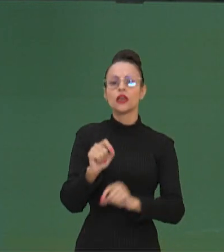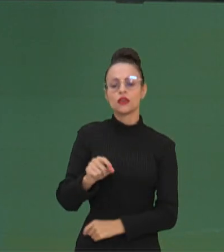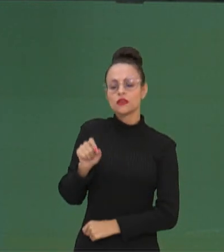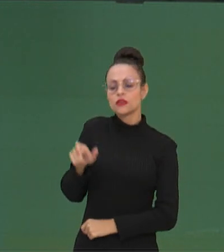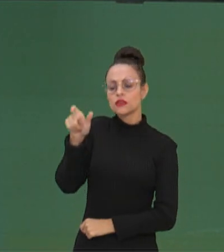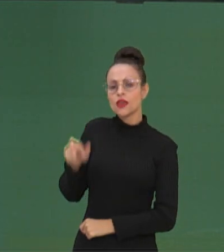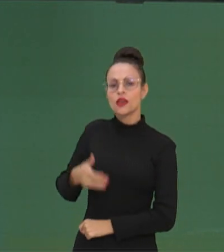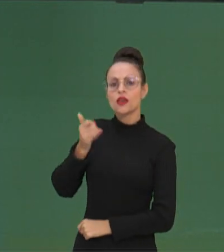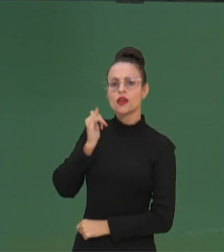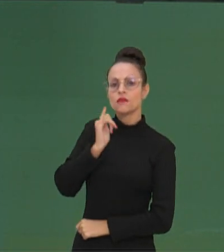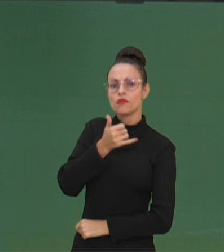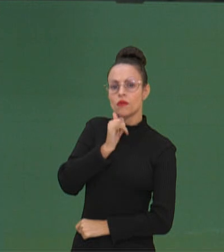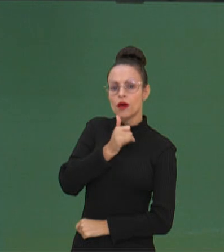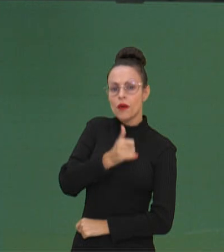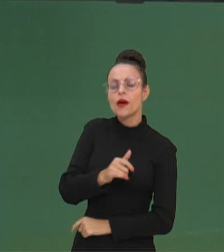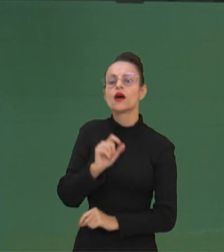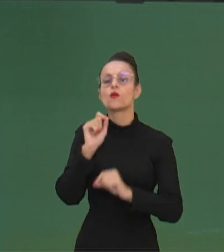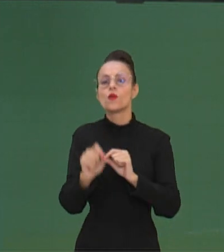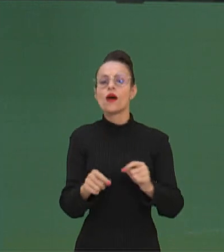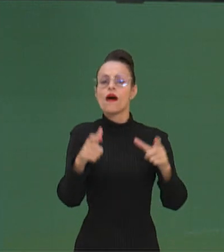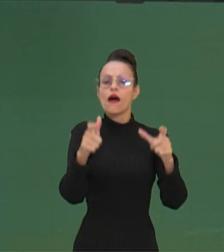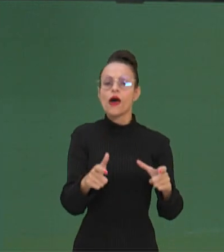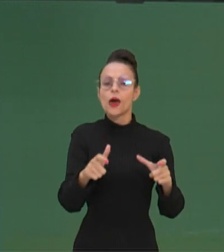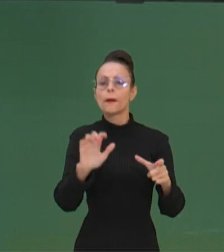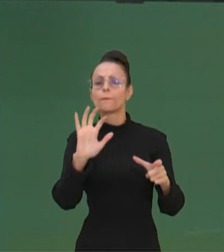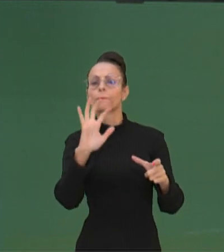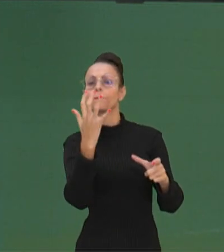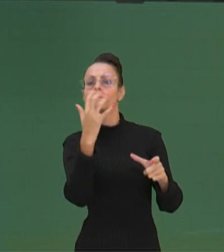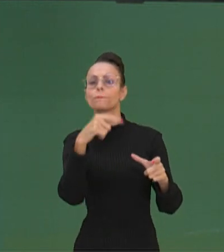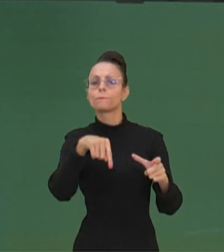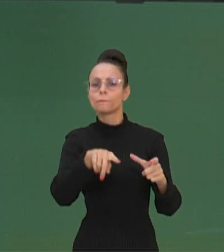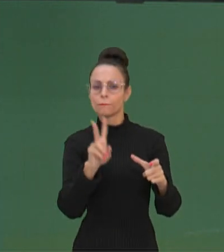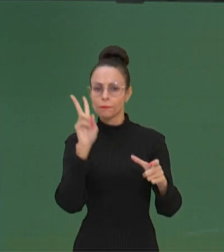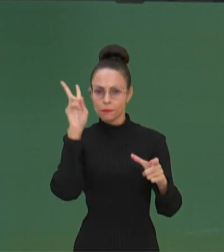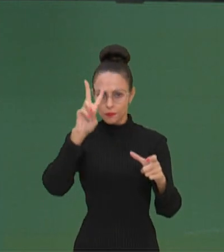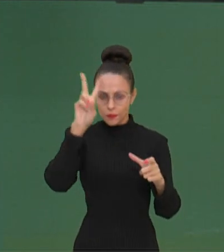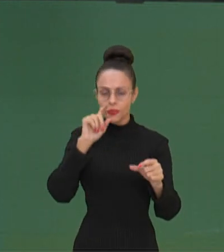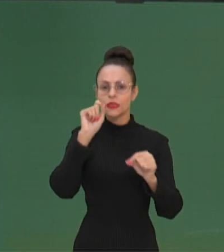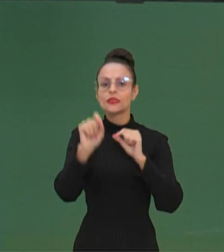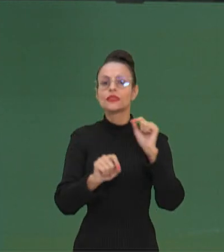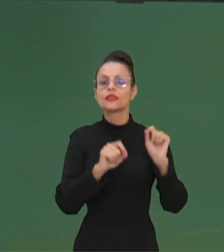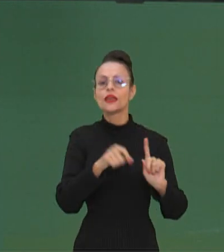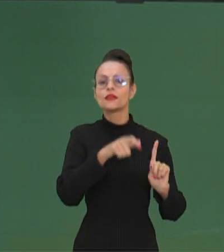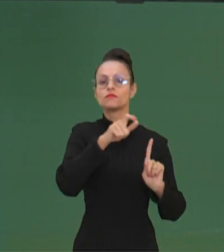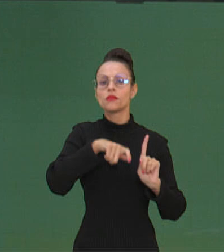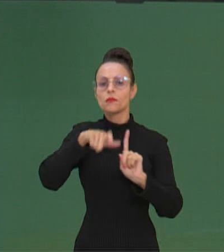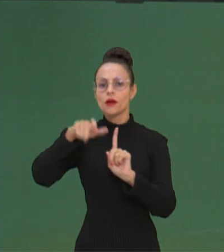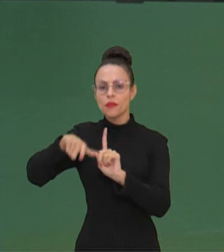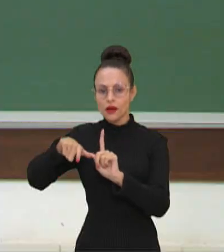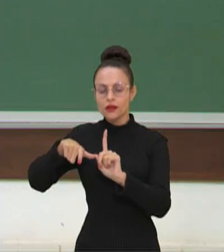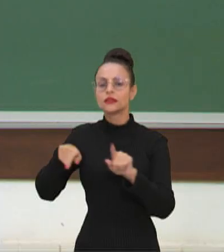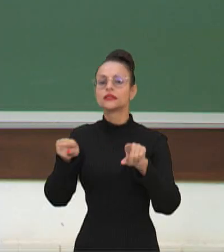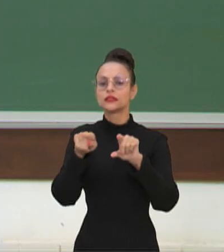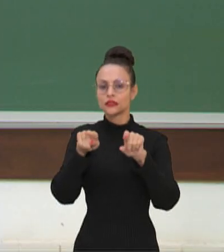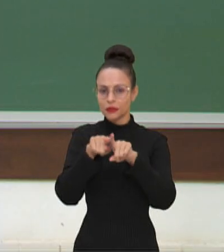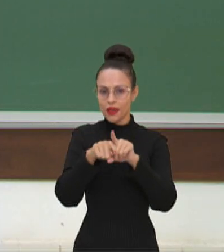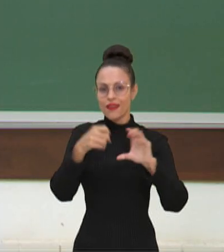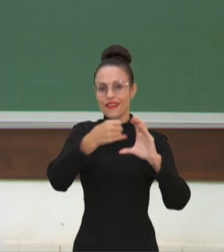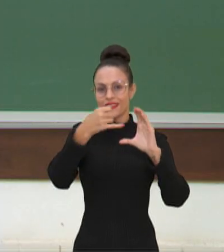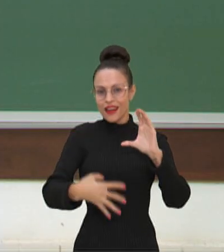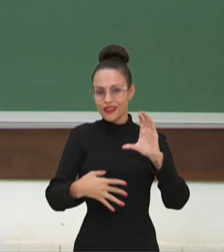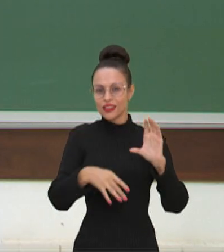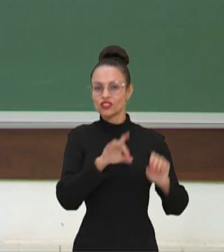essa história? Onde se passa a história? Quem são e quais as características dos personagens